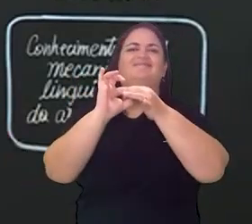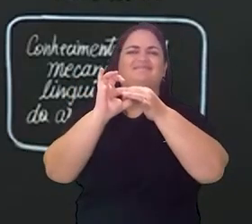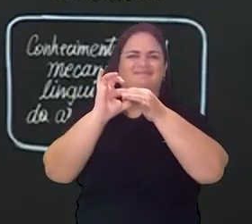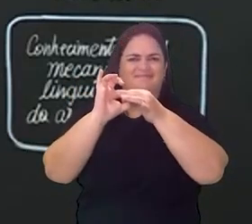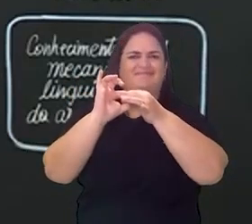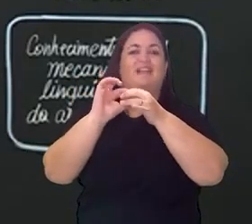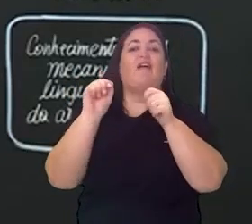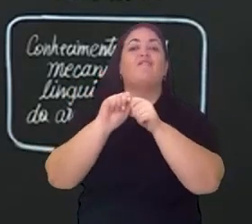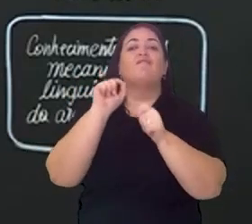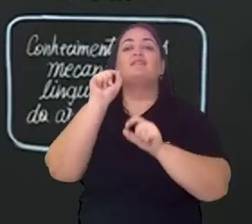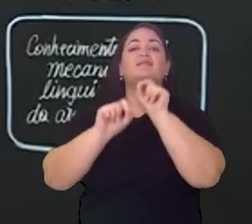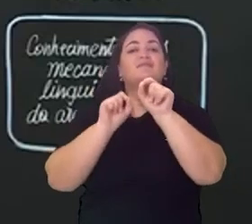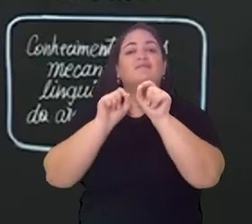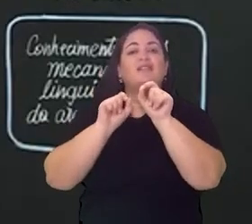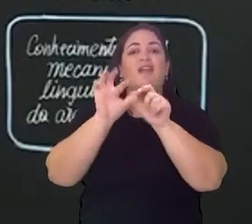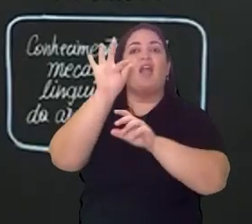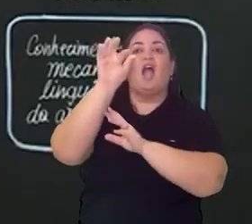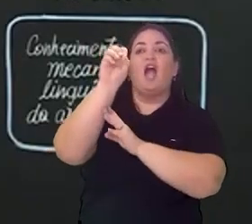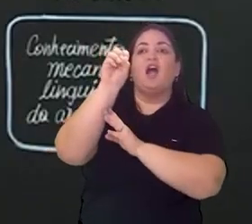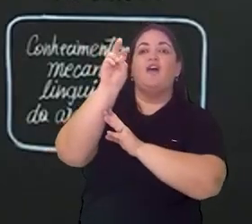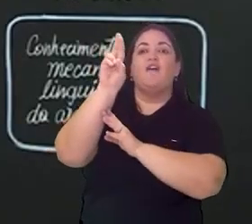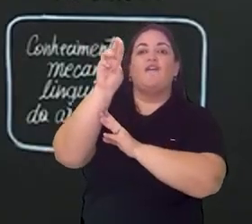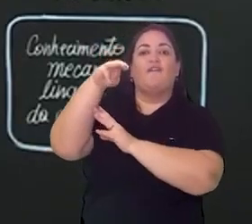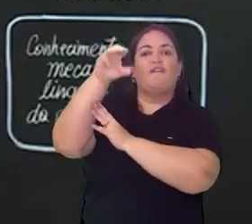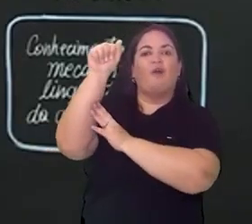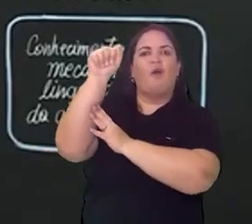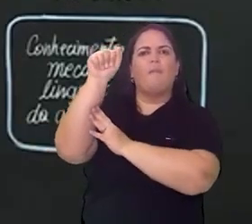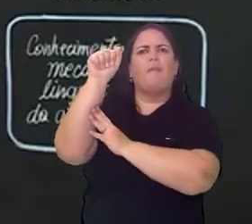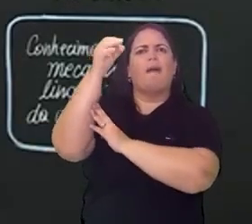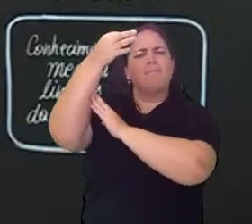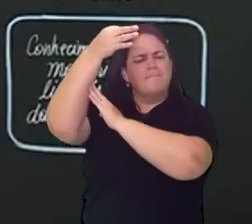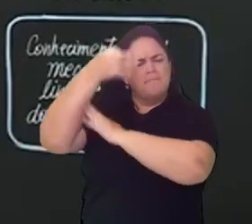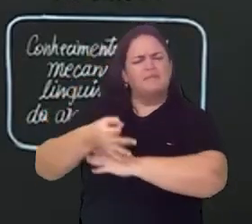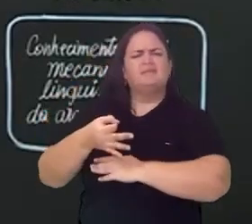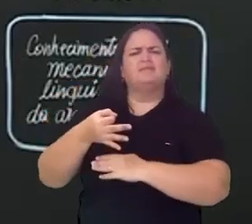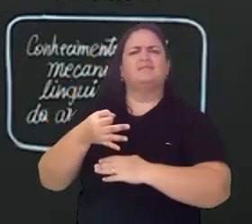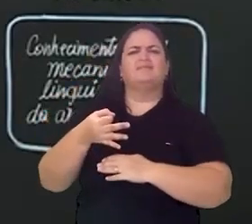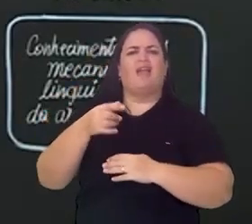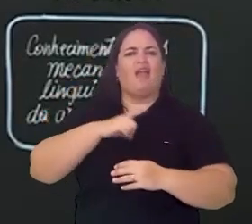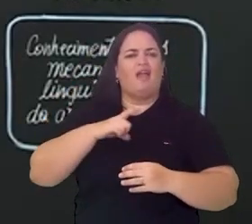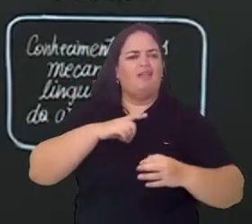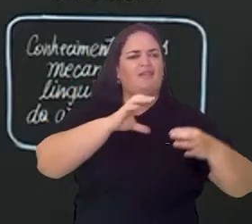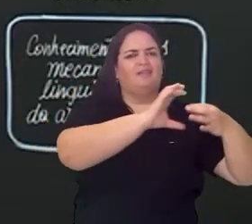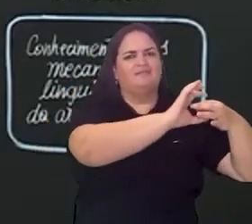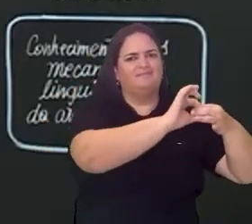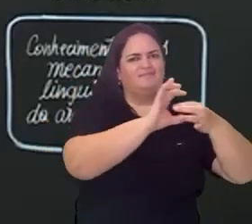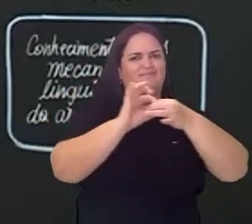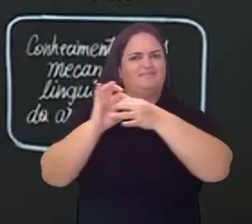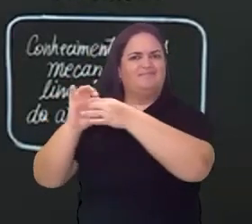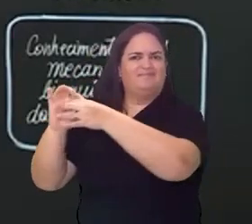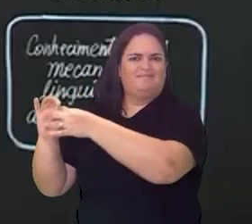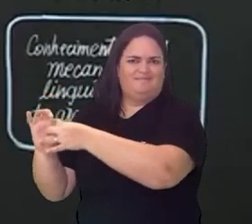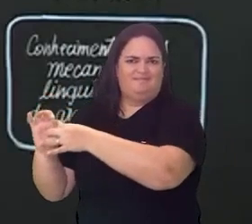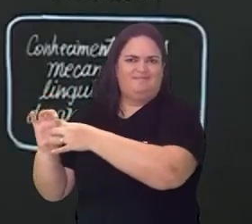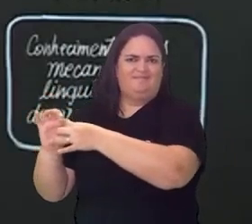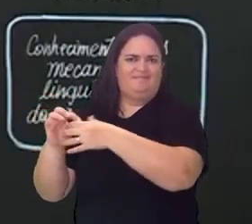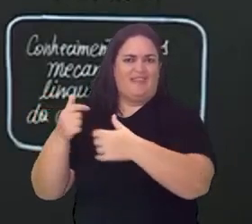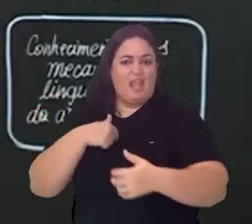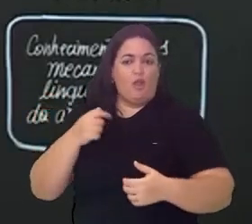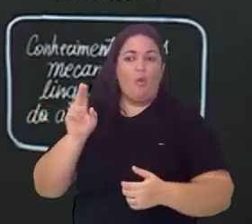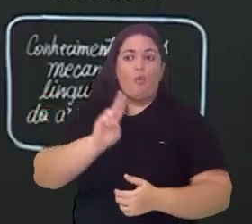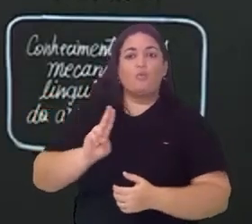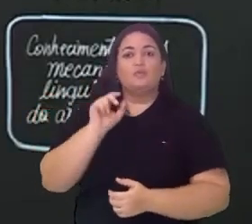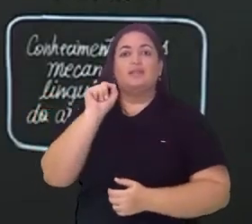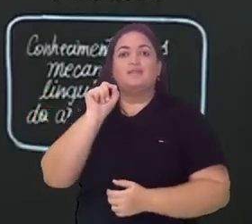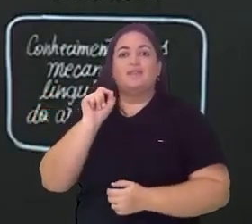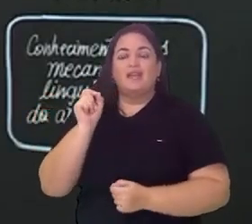a forma seja bem construída, que a gente construa um texto com uma boa coesão. Eu estou usando conectivos